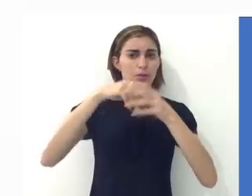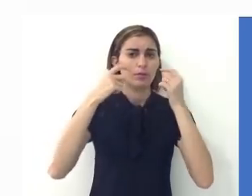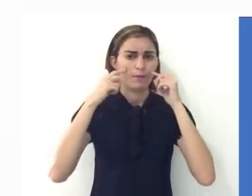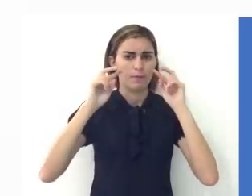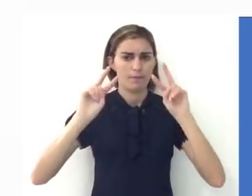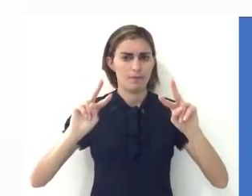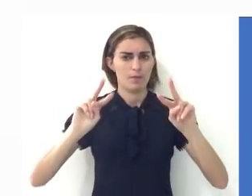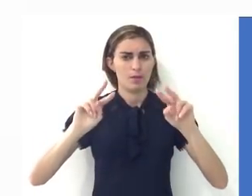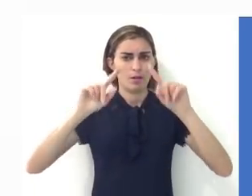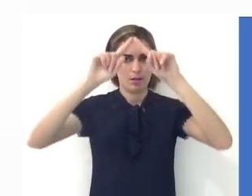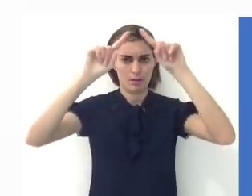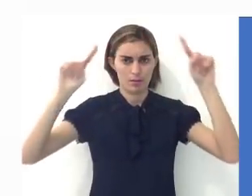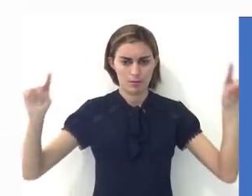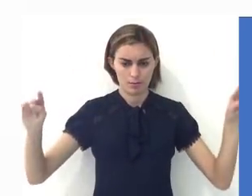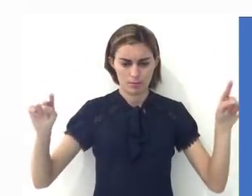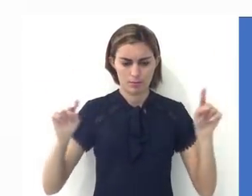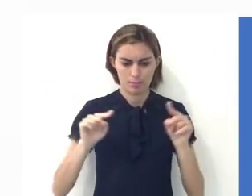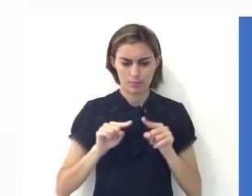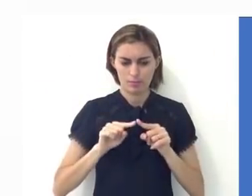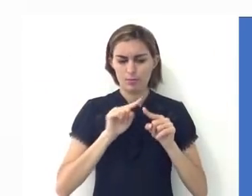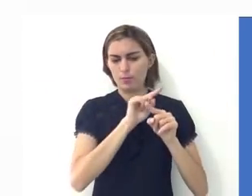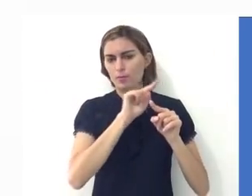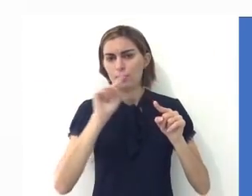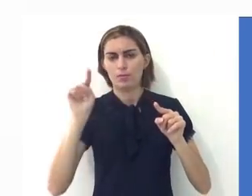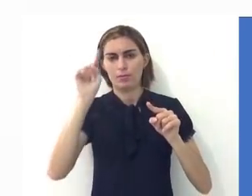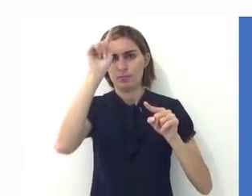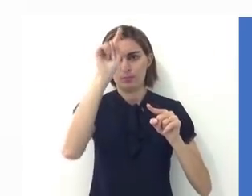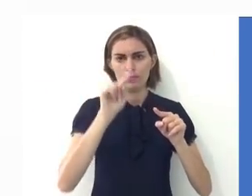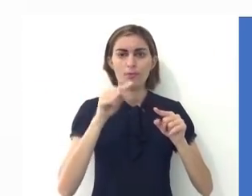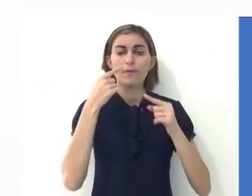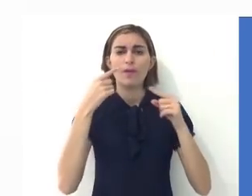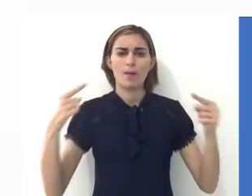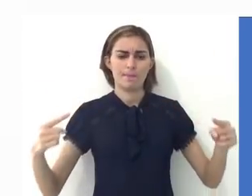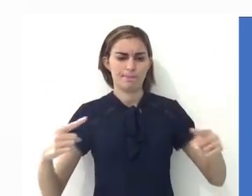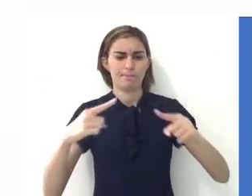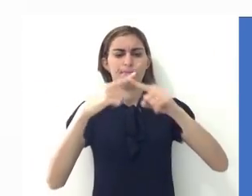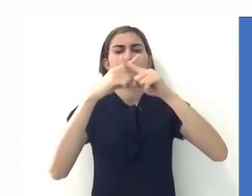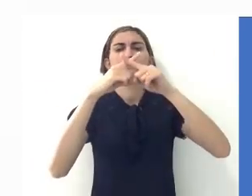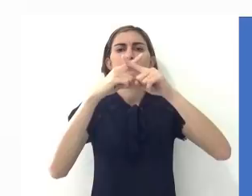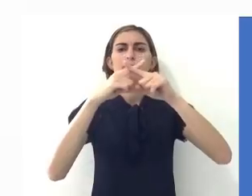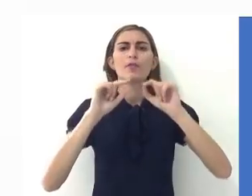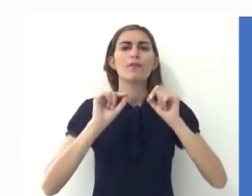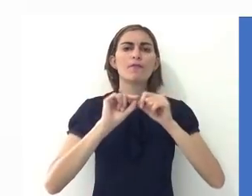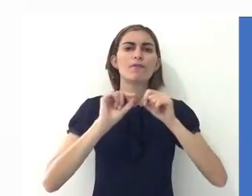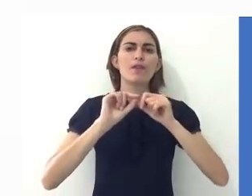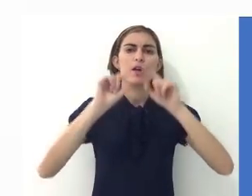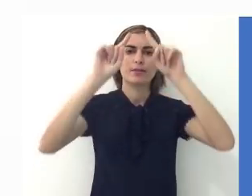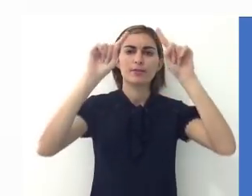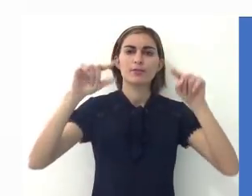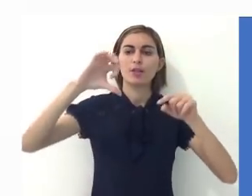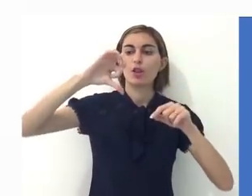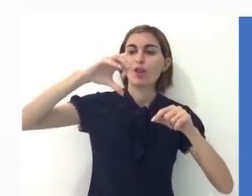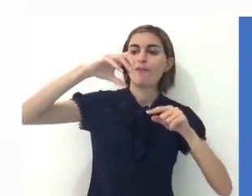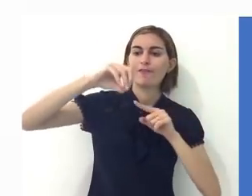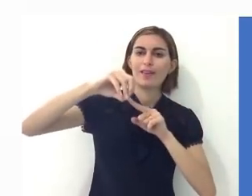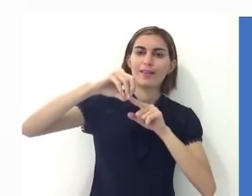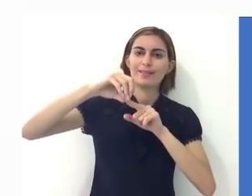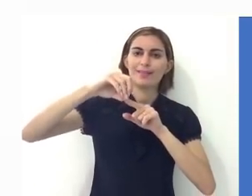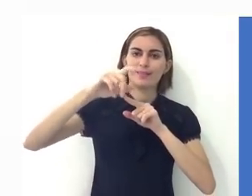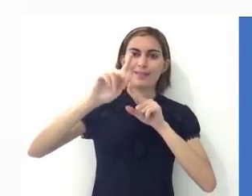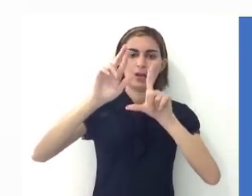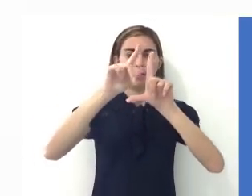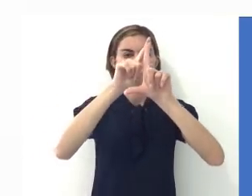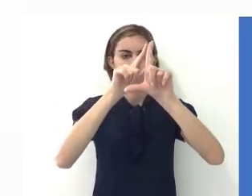massa, ele diz que são perpendiculares. Quando essas diagonais se cruzam, formam um ângulo de 90